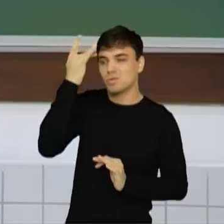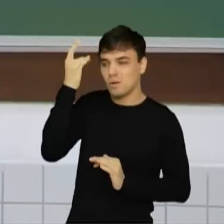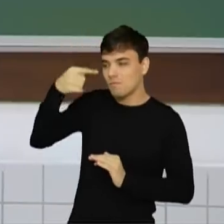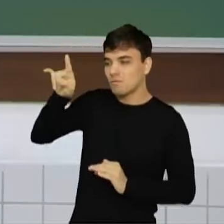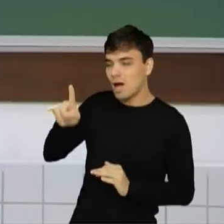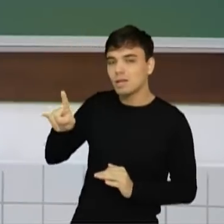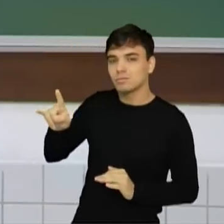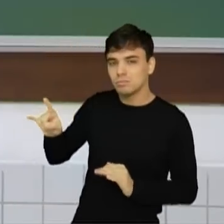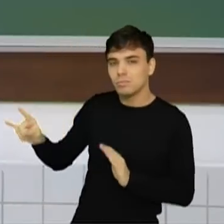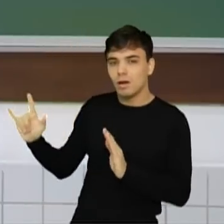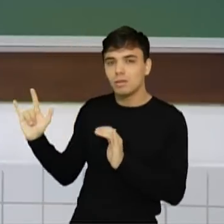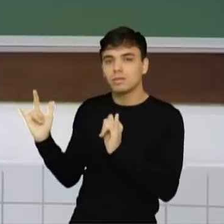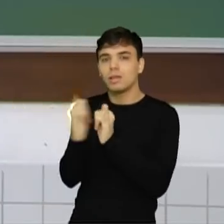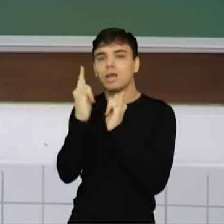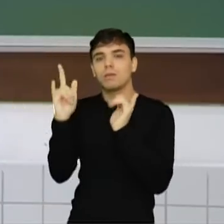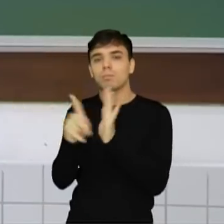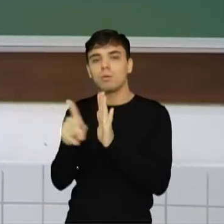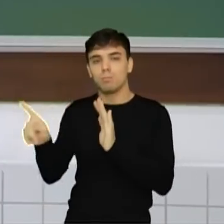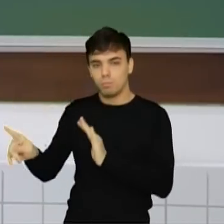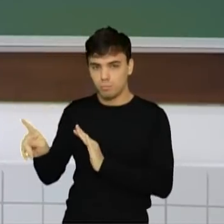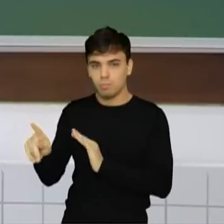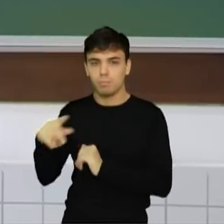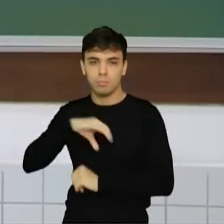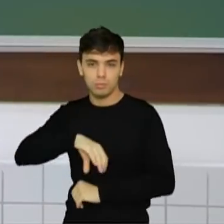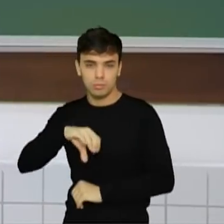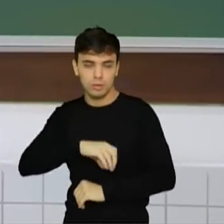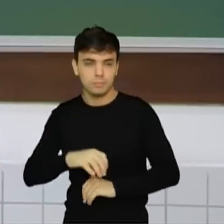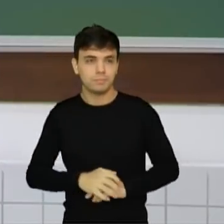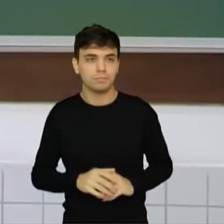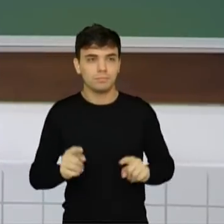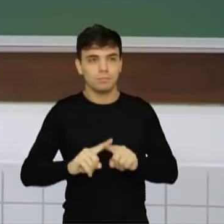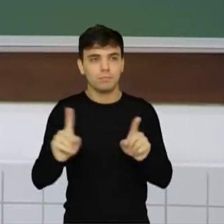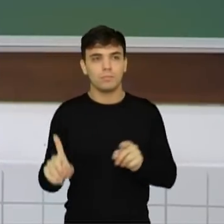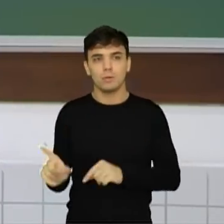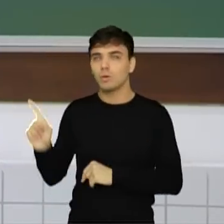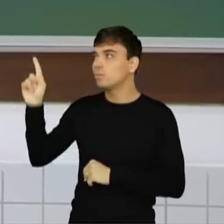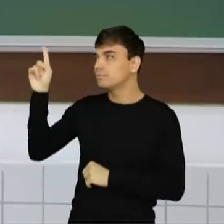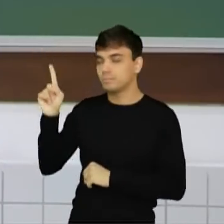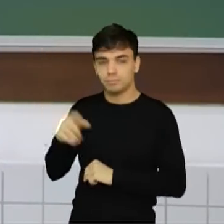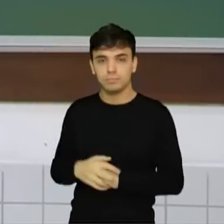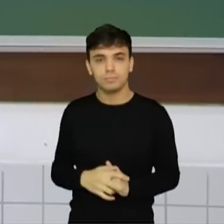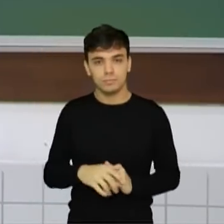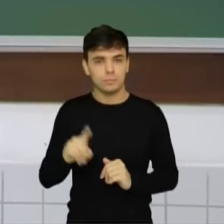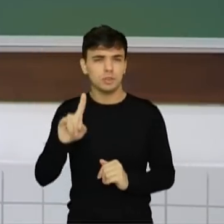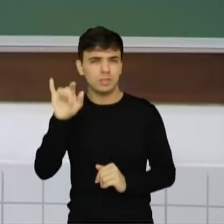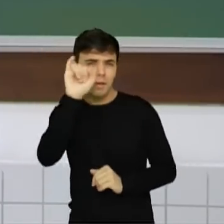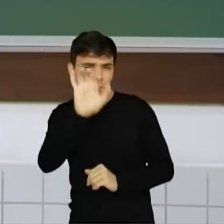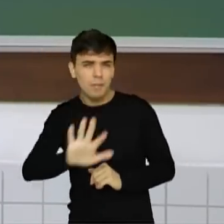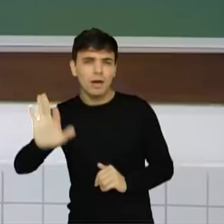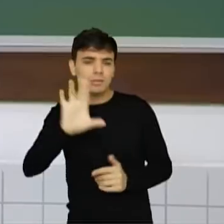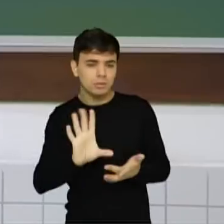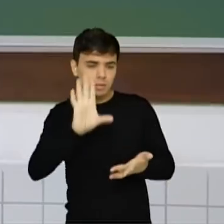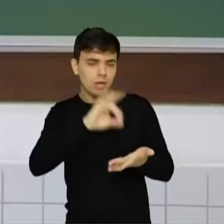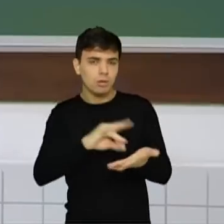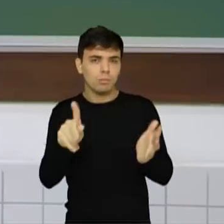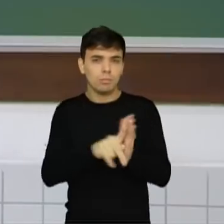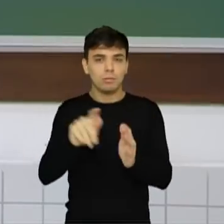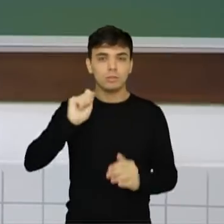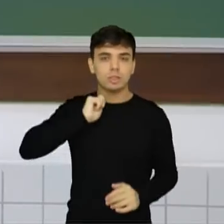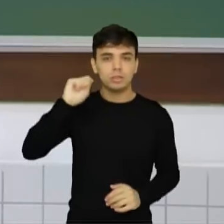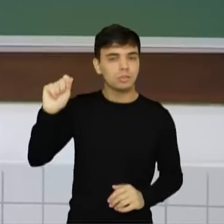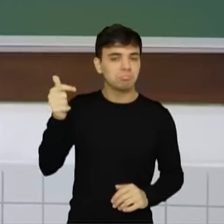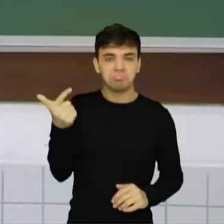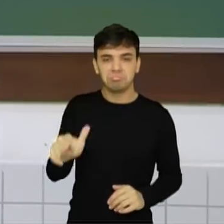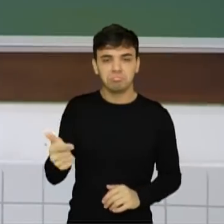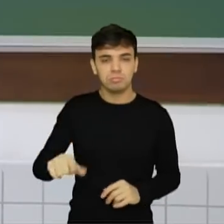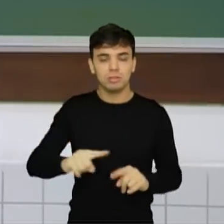Então, esse cara aí vai se tornar um mártir. Nós não temos uma imagem real do Tiradentes, não havia fotografias na época, ele não foi pintado em vida,